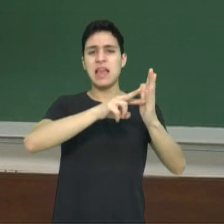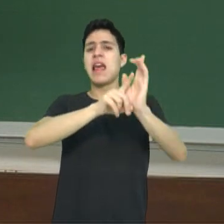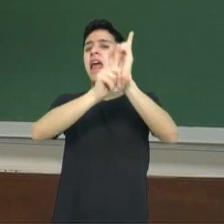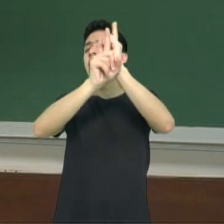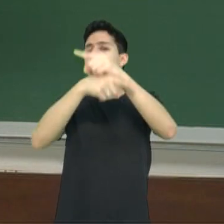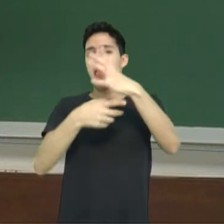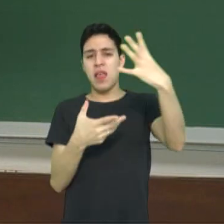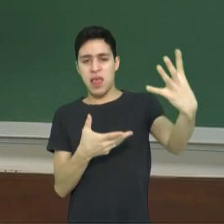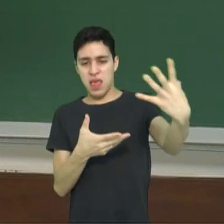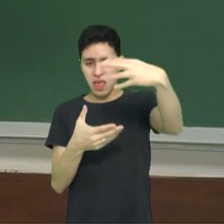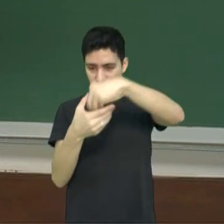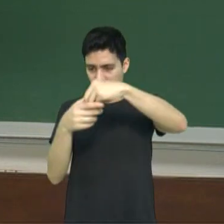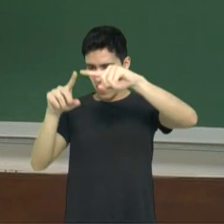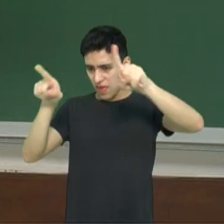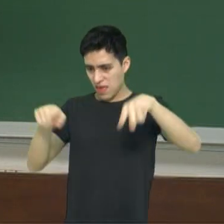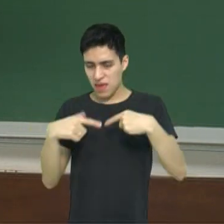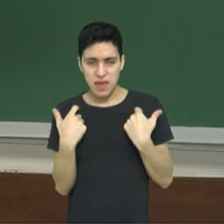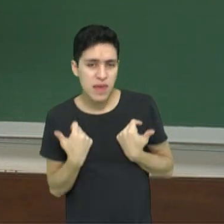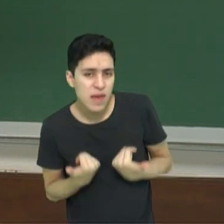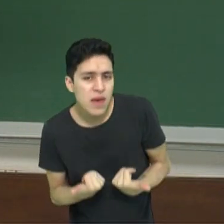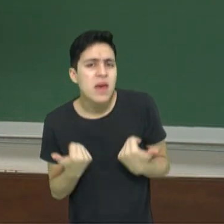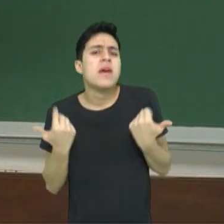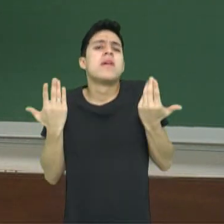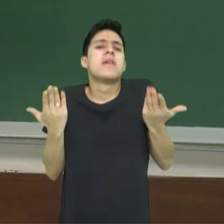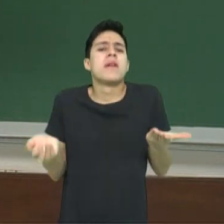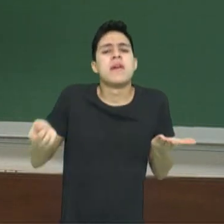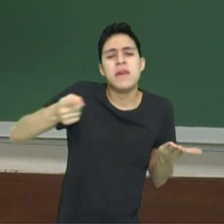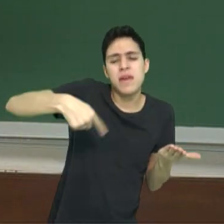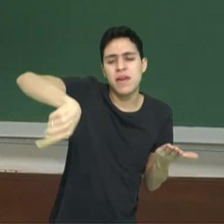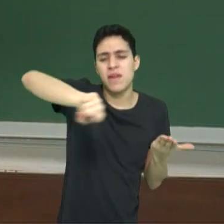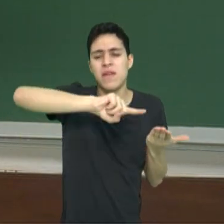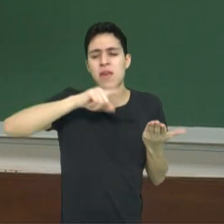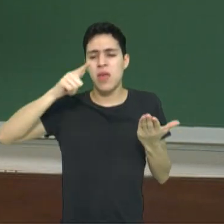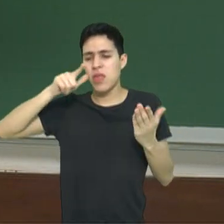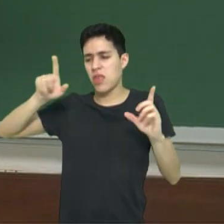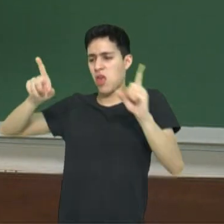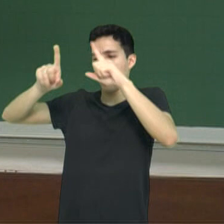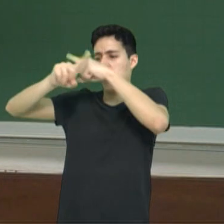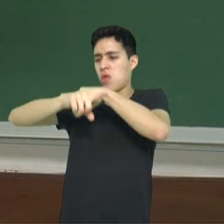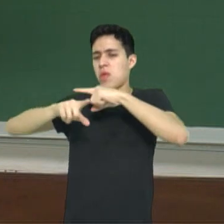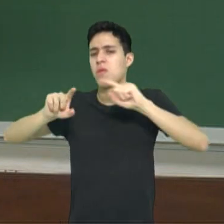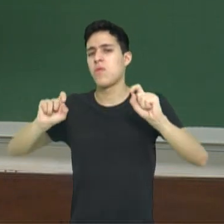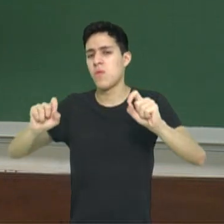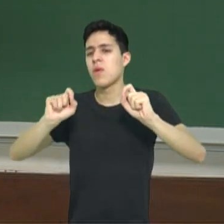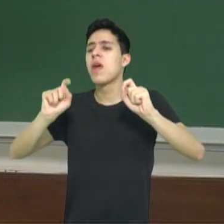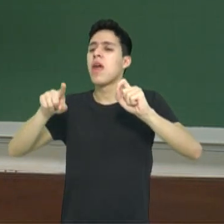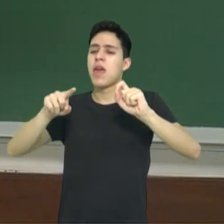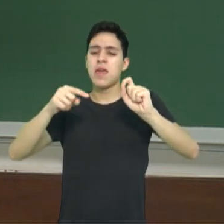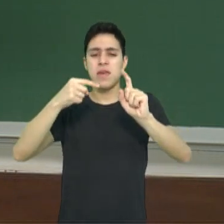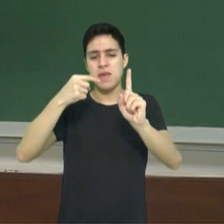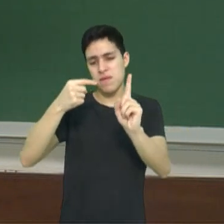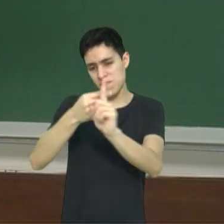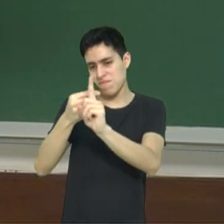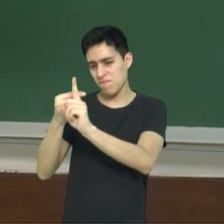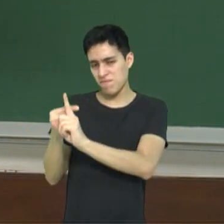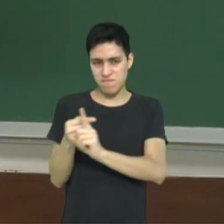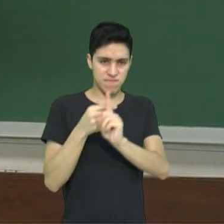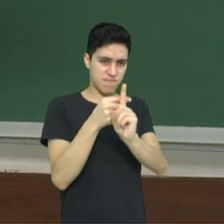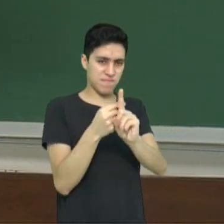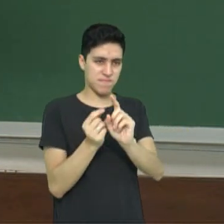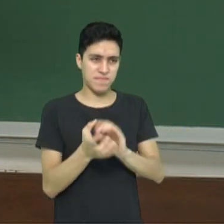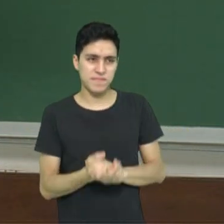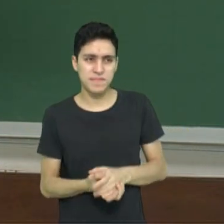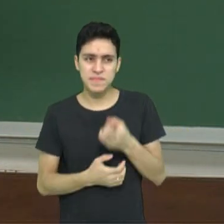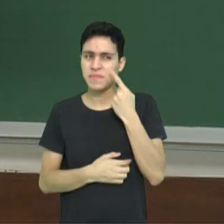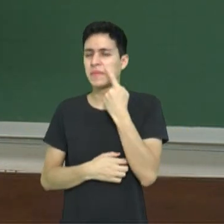está dentro do parênteses. E para você obter o inverso, você troca o sinal, ok? Então, olha